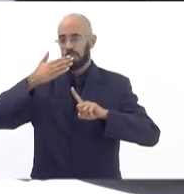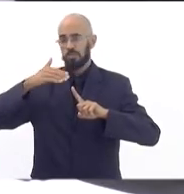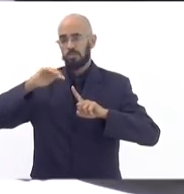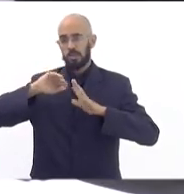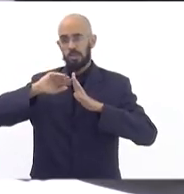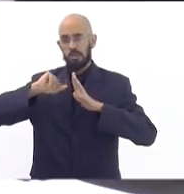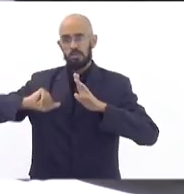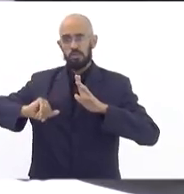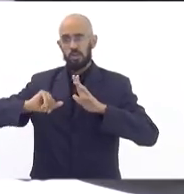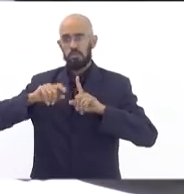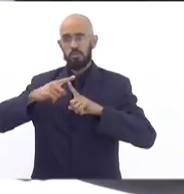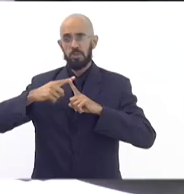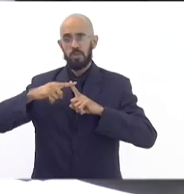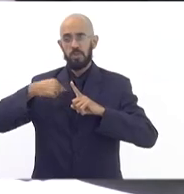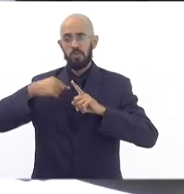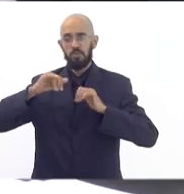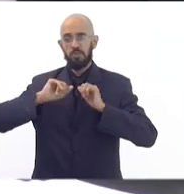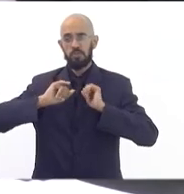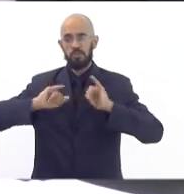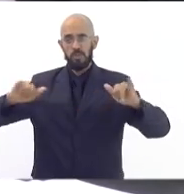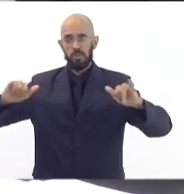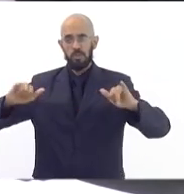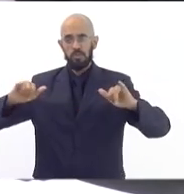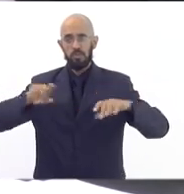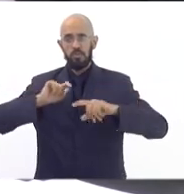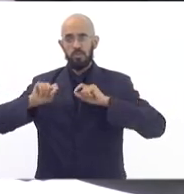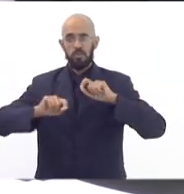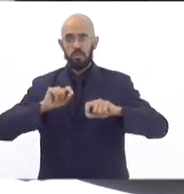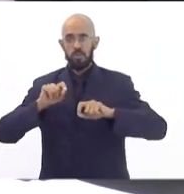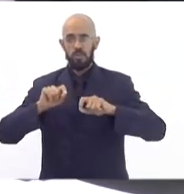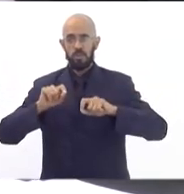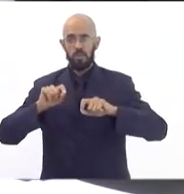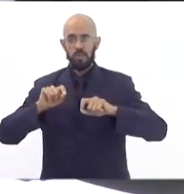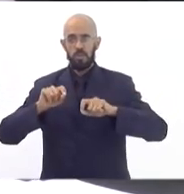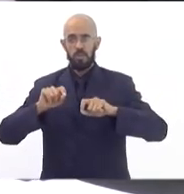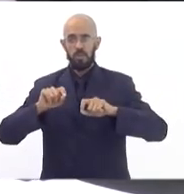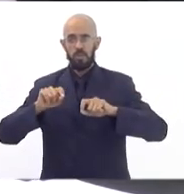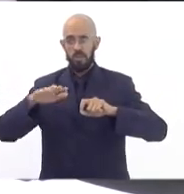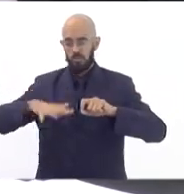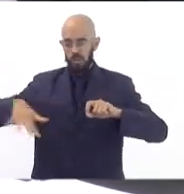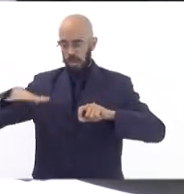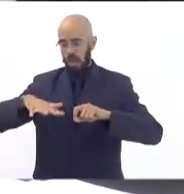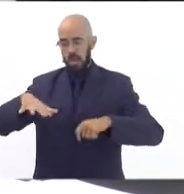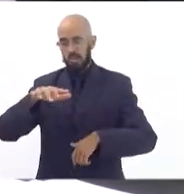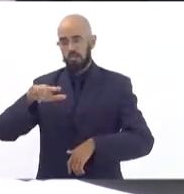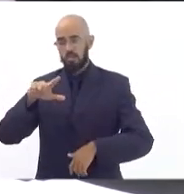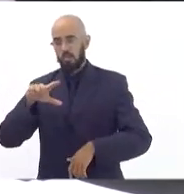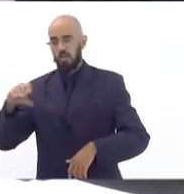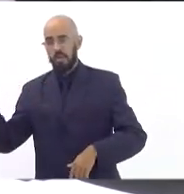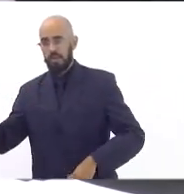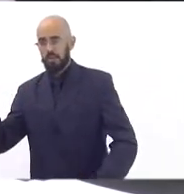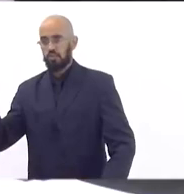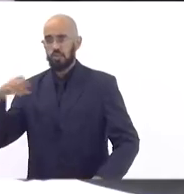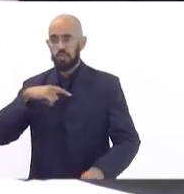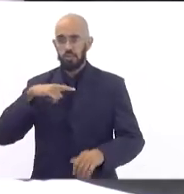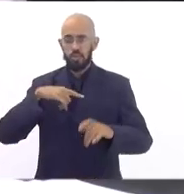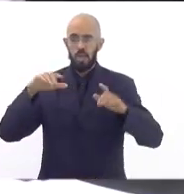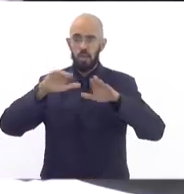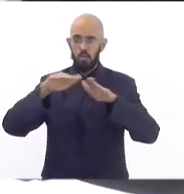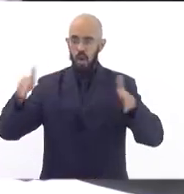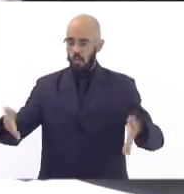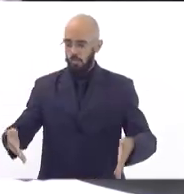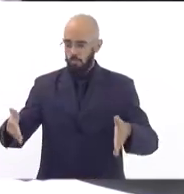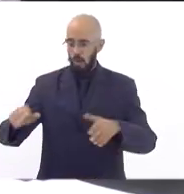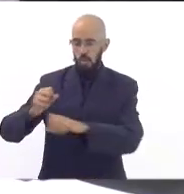que eu fiz a denúncia o que acontece determinada área na zona oeste e tem um galpão gigantesco